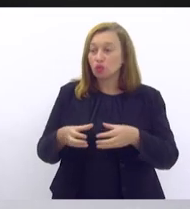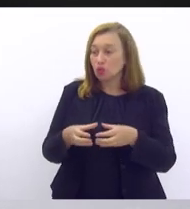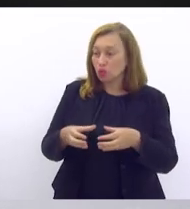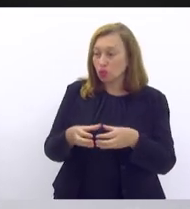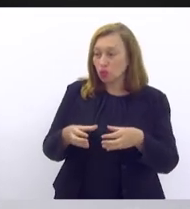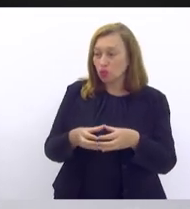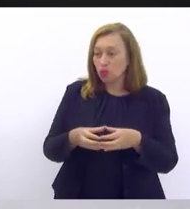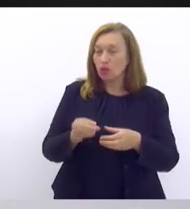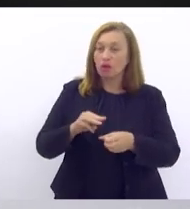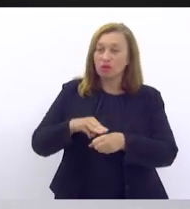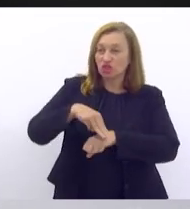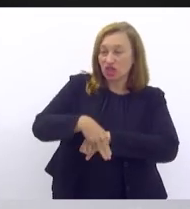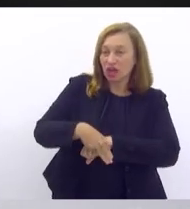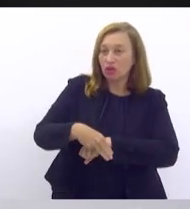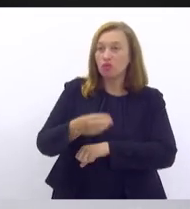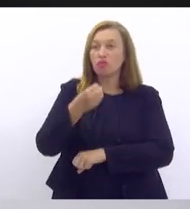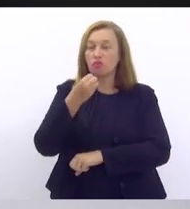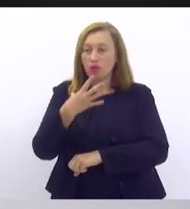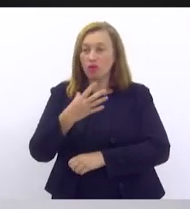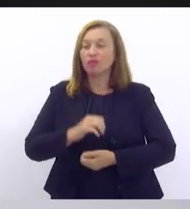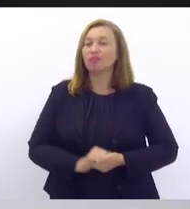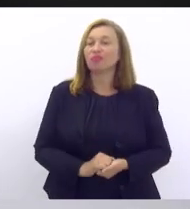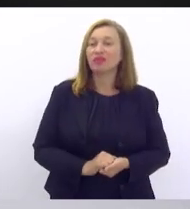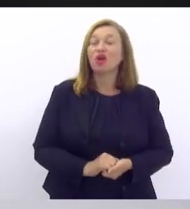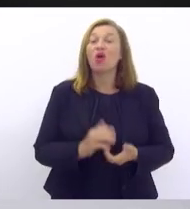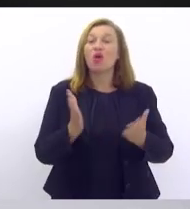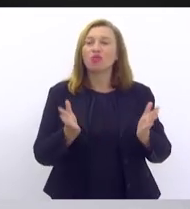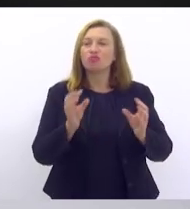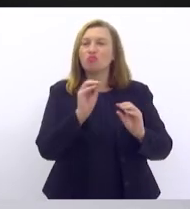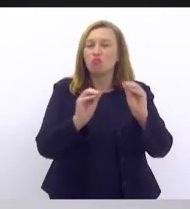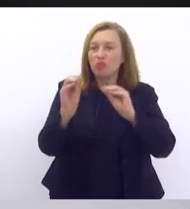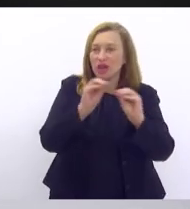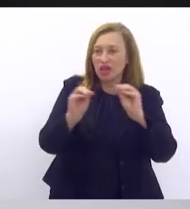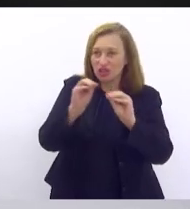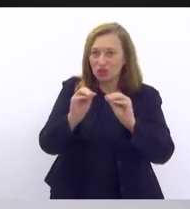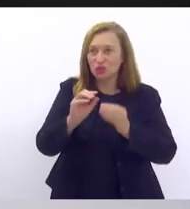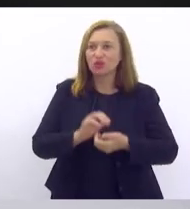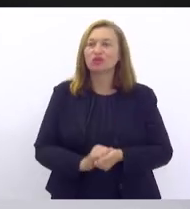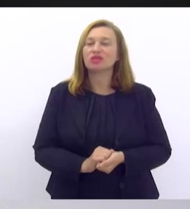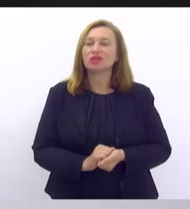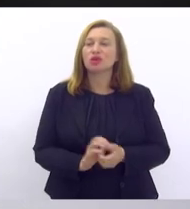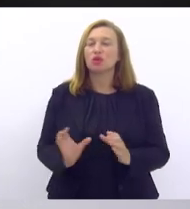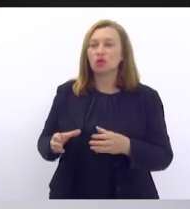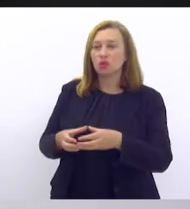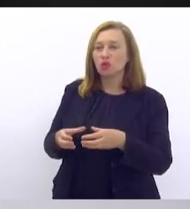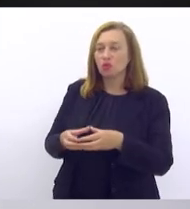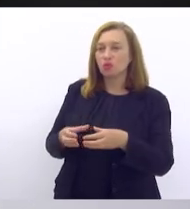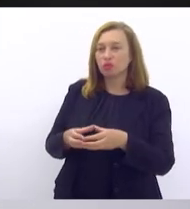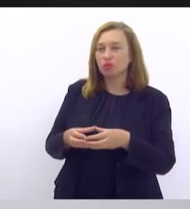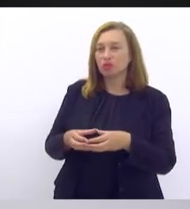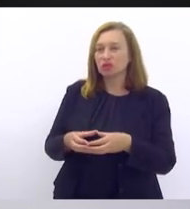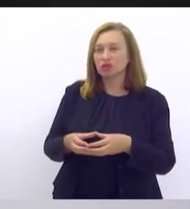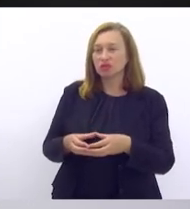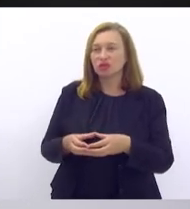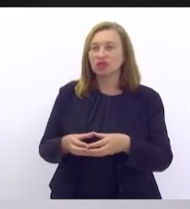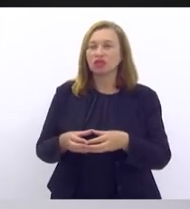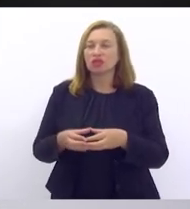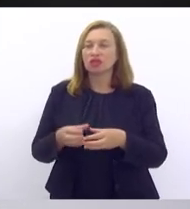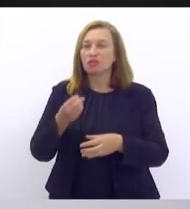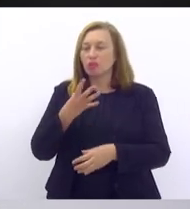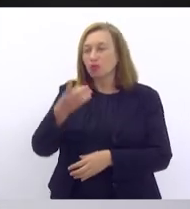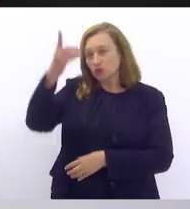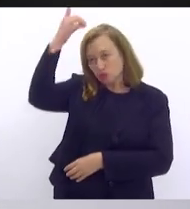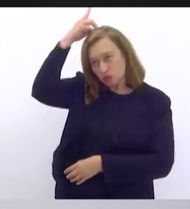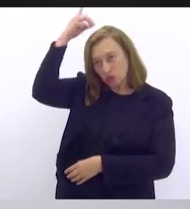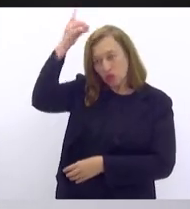Augusto está aí, cadê o Augusto? Tio Guto também, um beijo para o tio Guto, meu parceiro de banda Dom, e o Felipe Freire, que não pôde estar, mas também mandamos